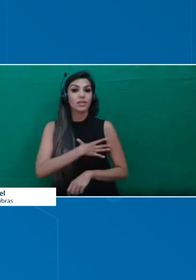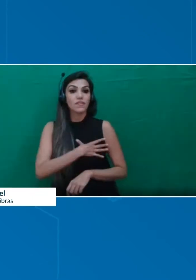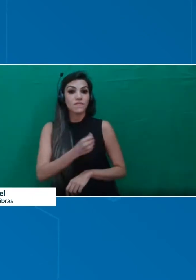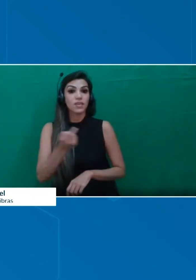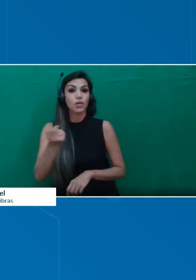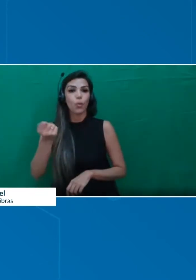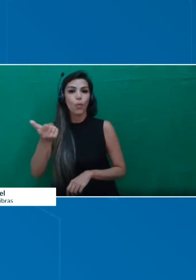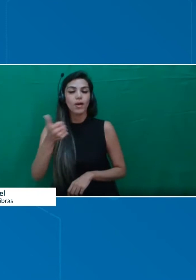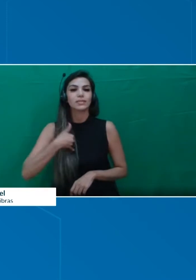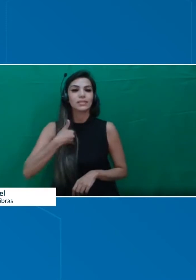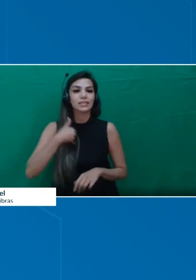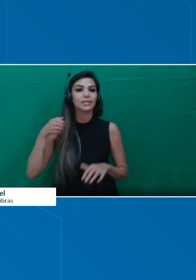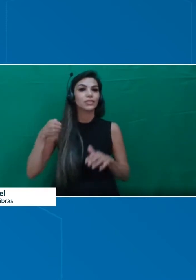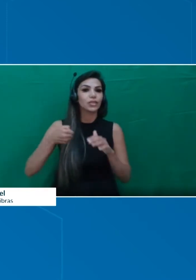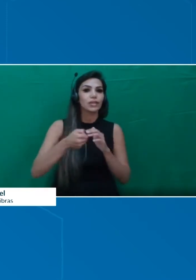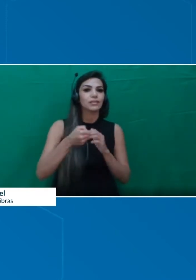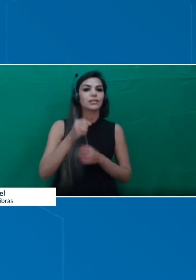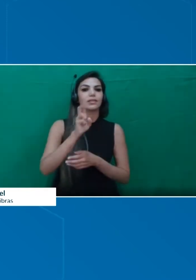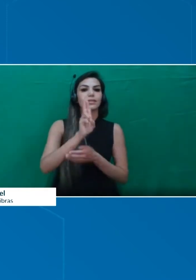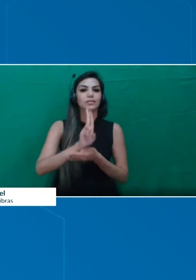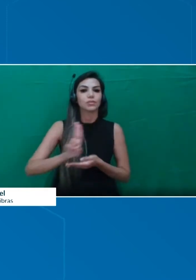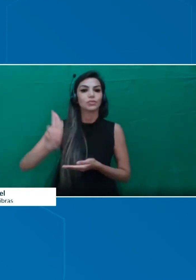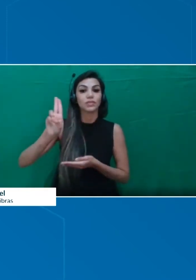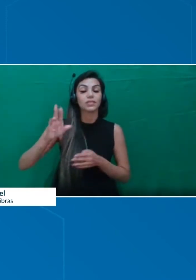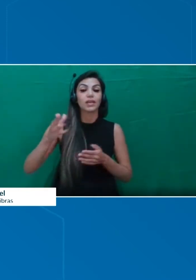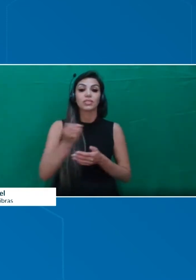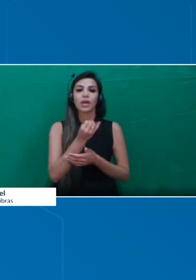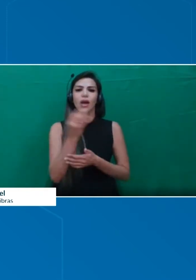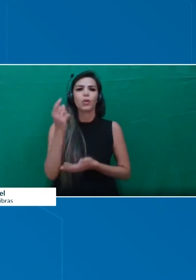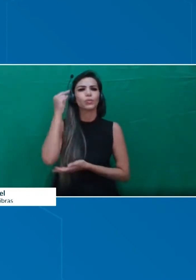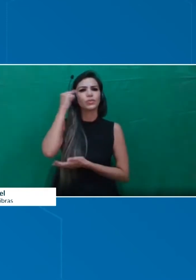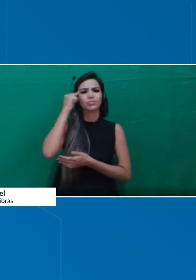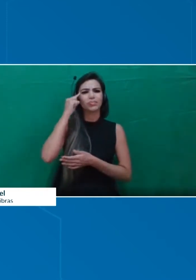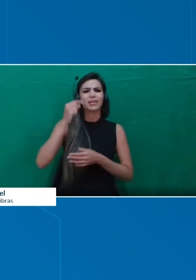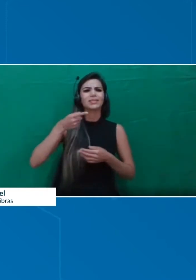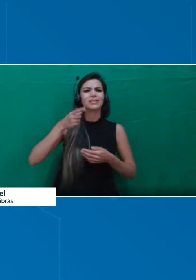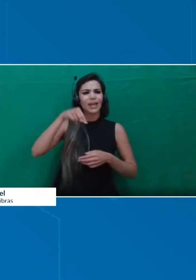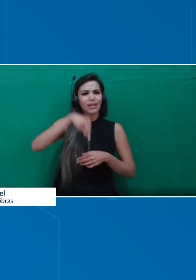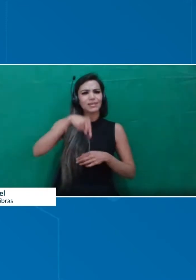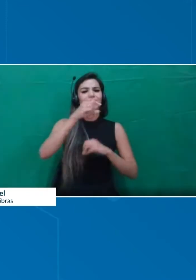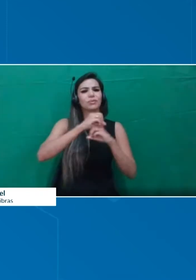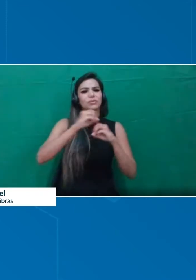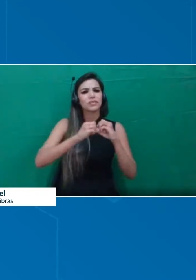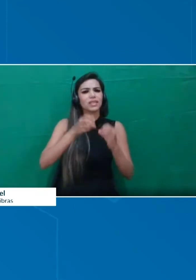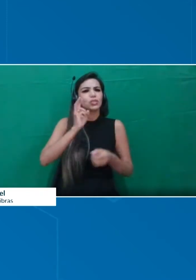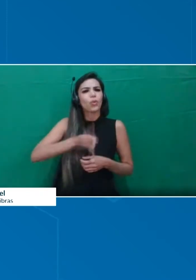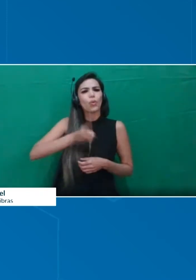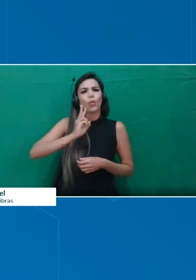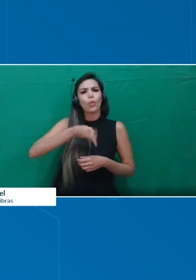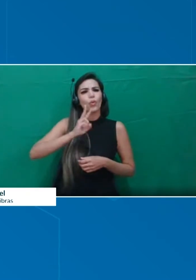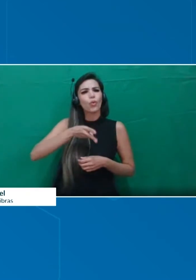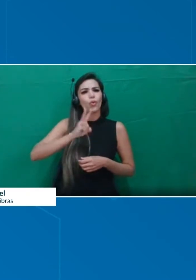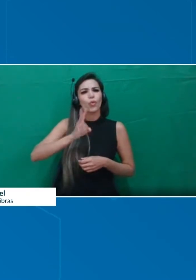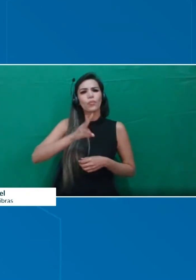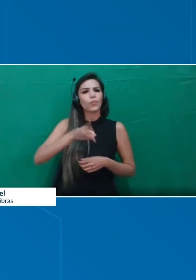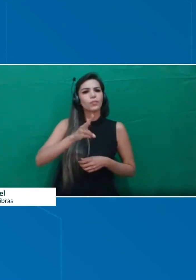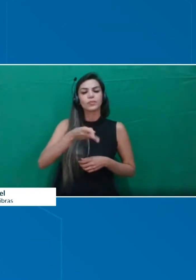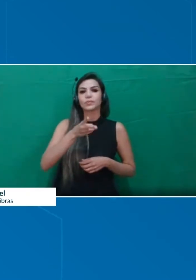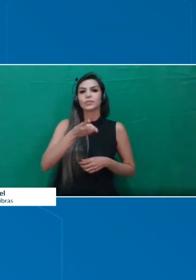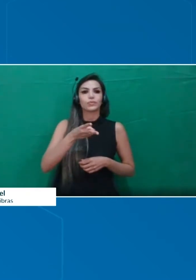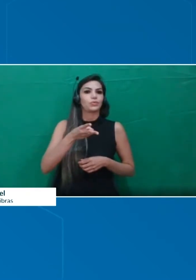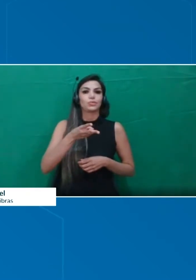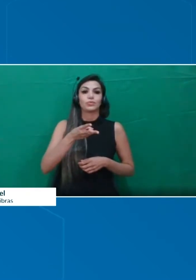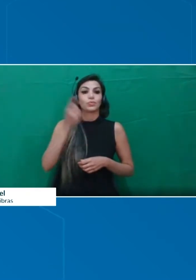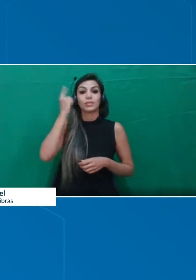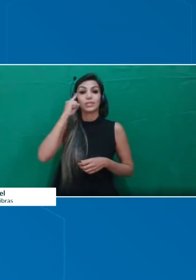aquela universidade de 20 anos atrás, de 15 anos atrás, ou de mais tempo ainda. Essas